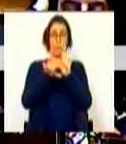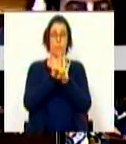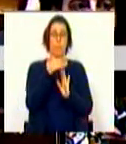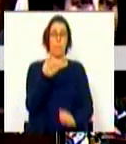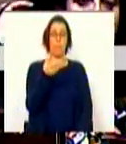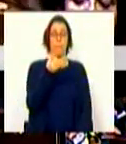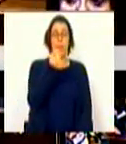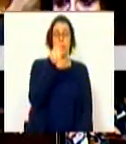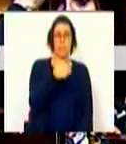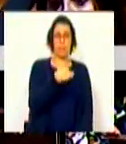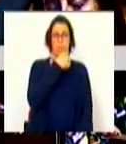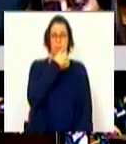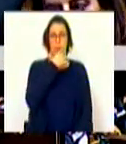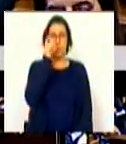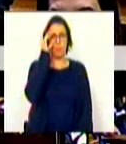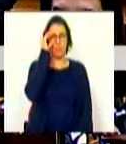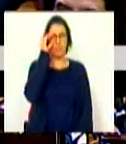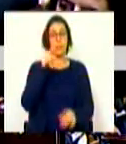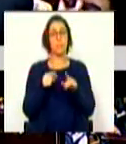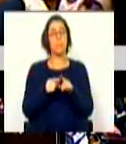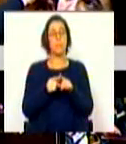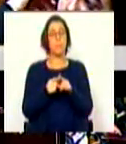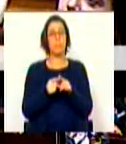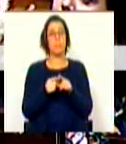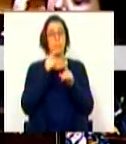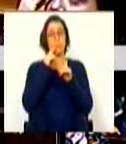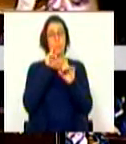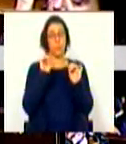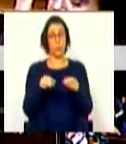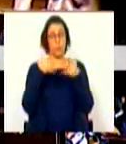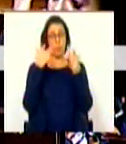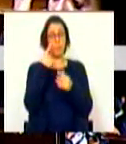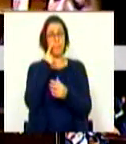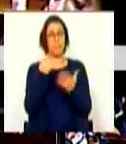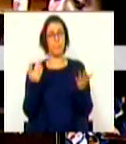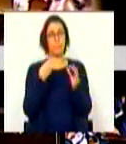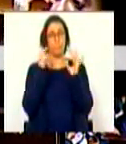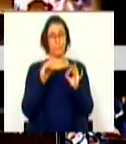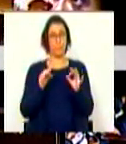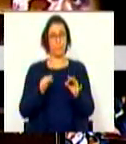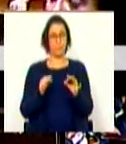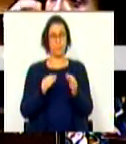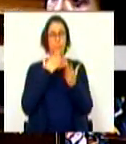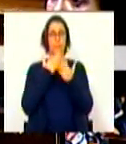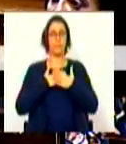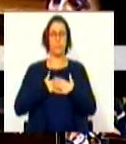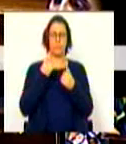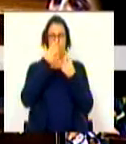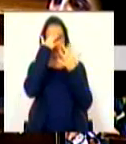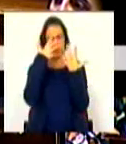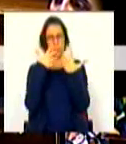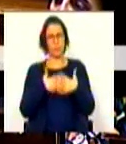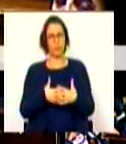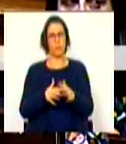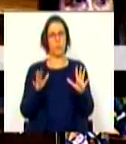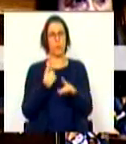Partido Comunista Português, em cujos princípios nos reconhecemos plenamente, levanta-nos algumas dúvidas